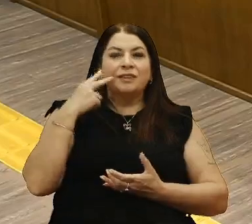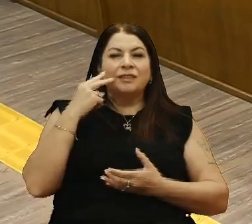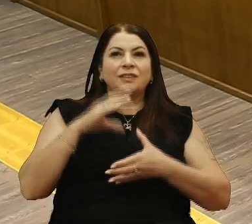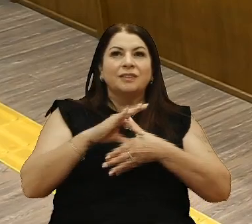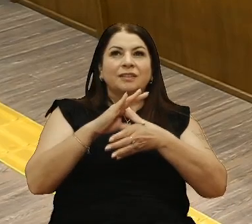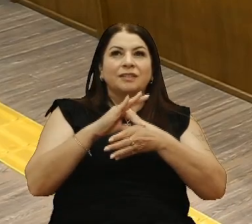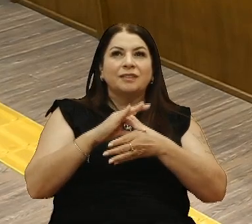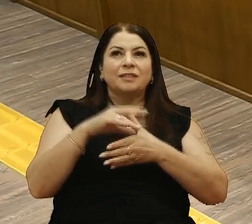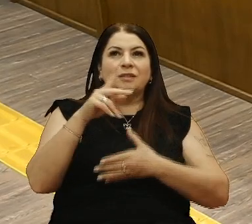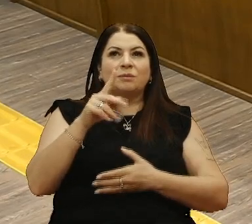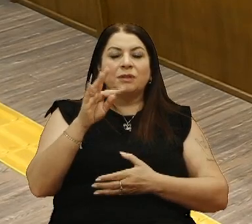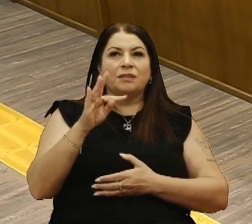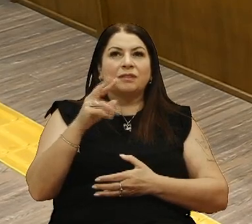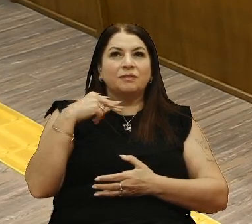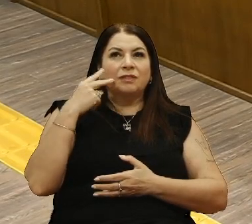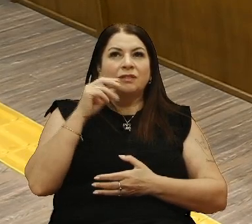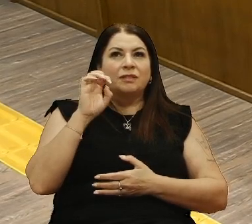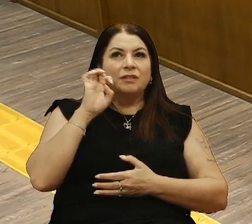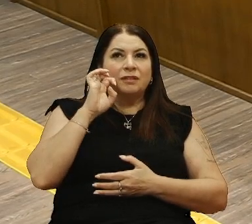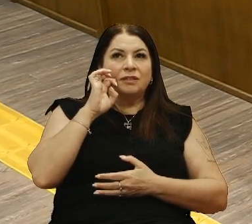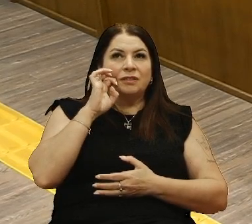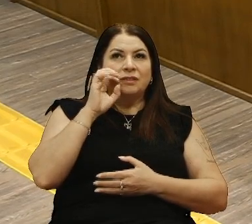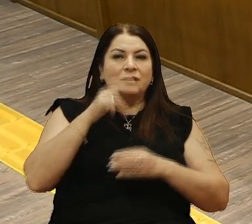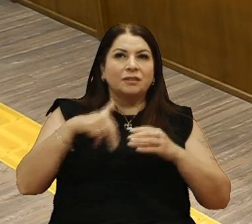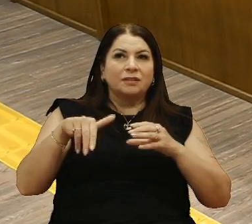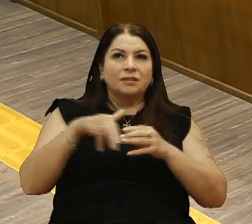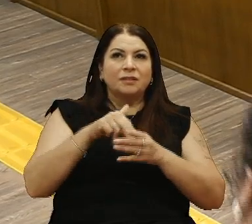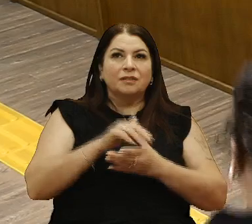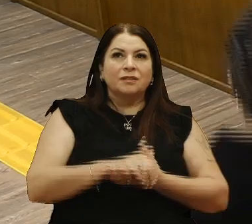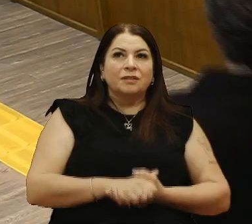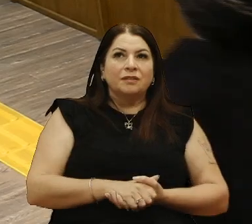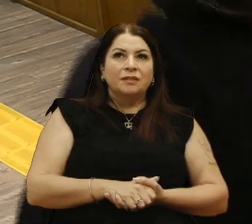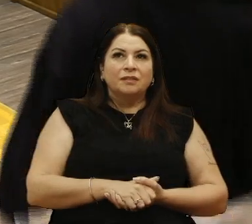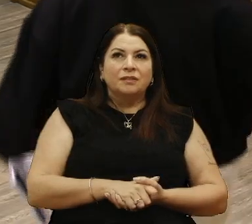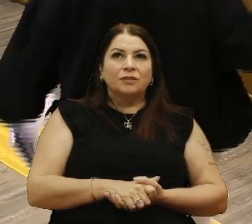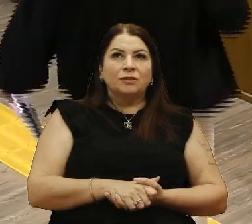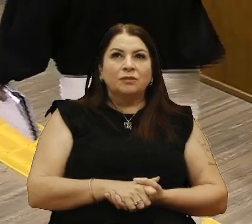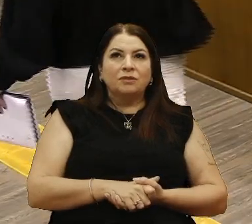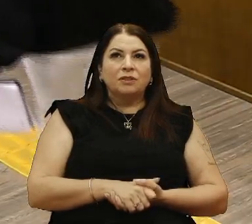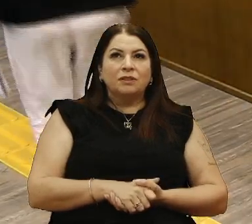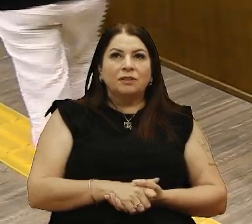líder da bancada do PT, vereadora Estela Balardim, da tribuna.